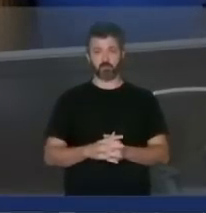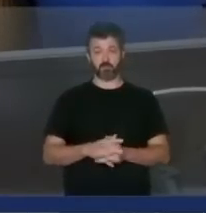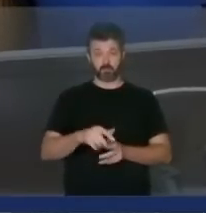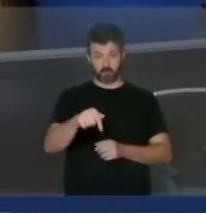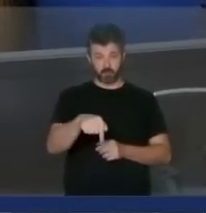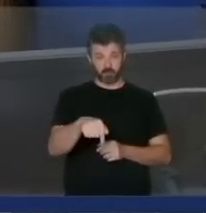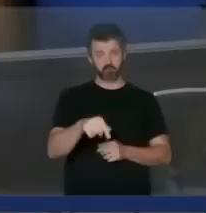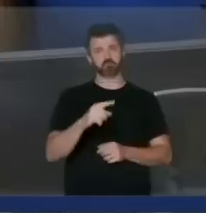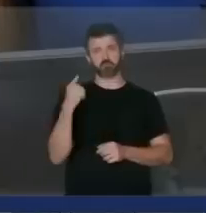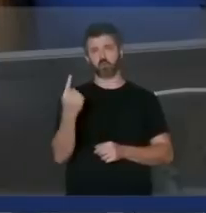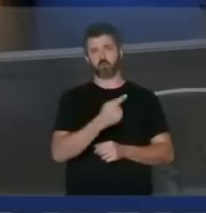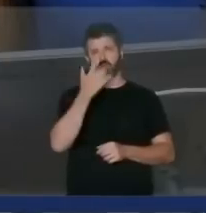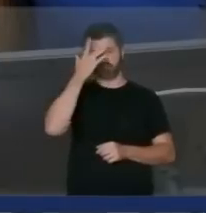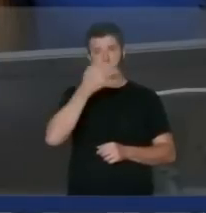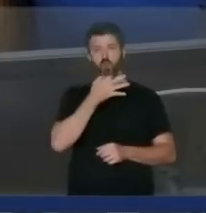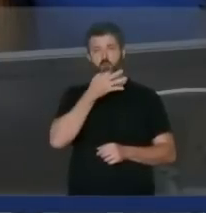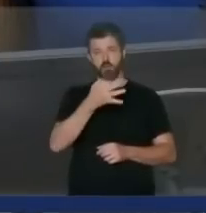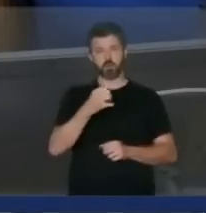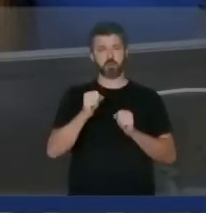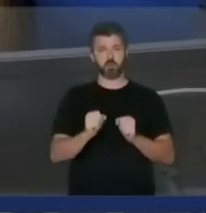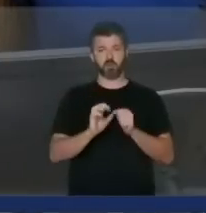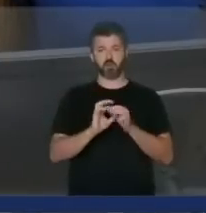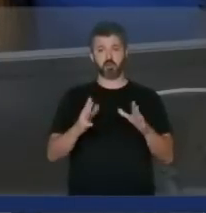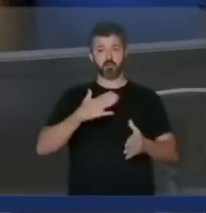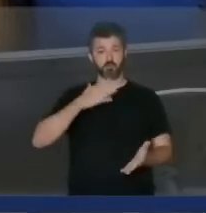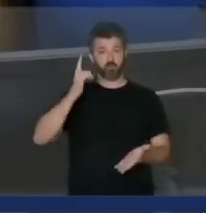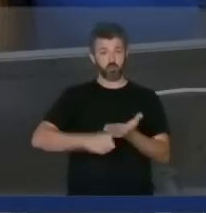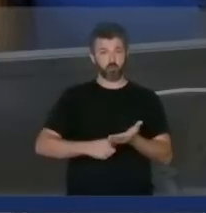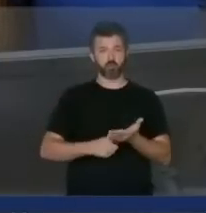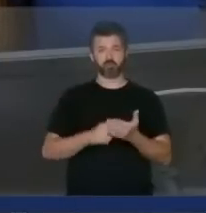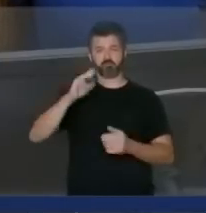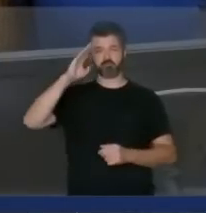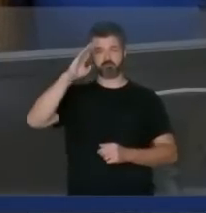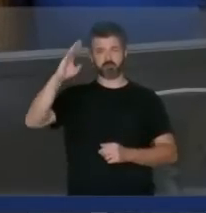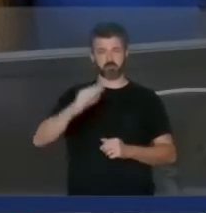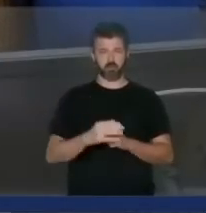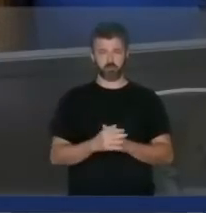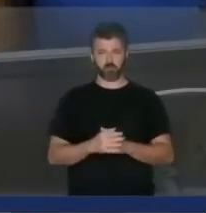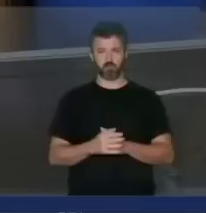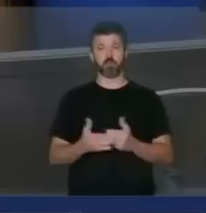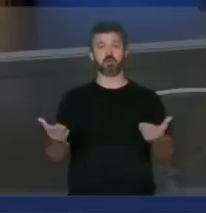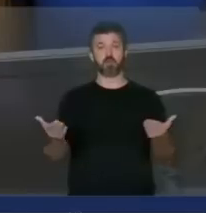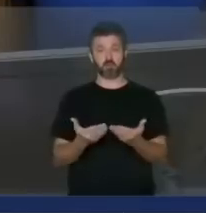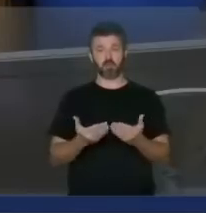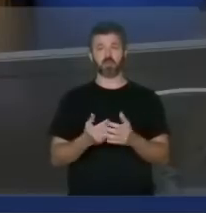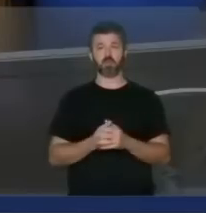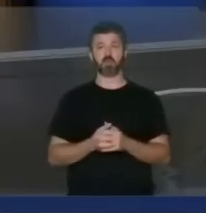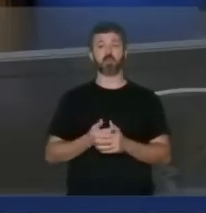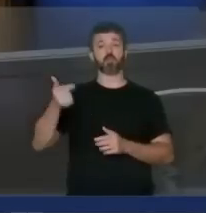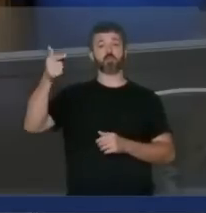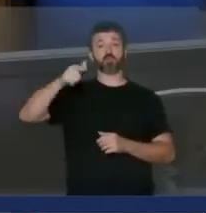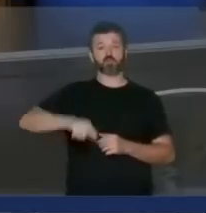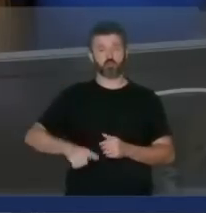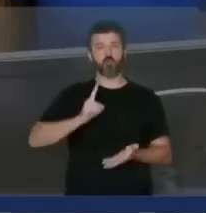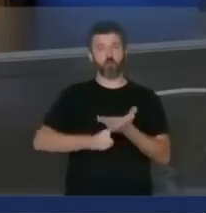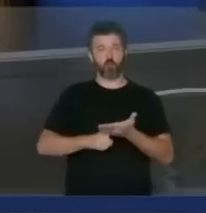todos tiveram voz. Este foi o meu compromisso fundamental, que faço questão de renovar